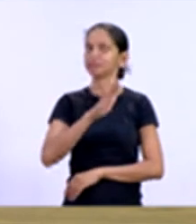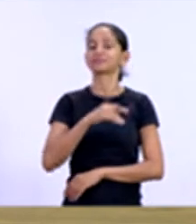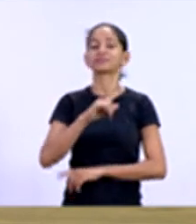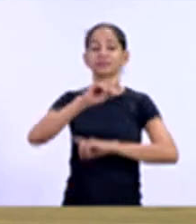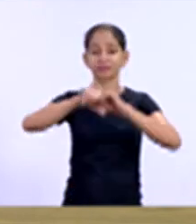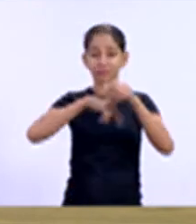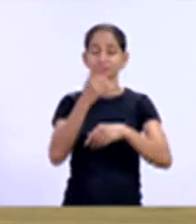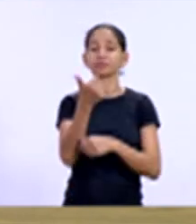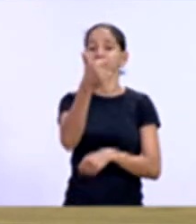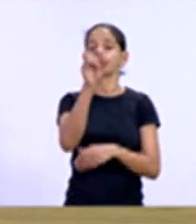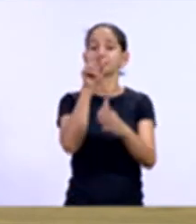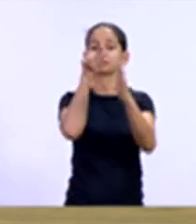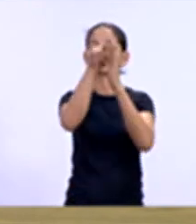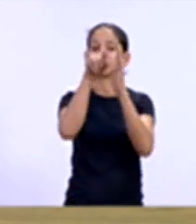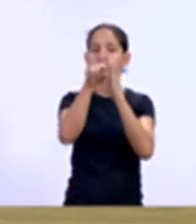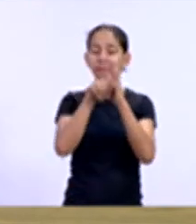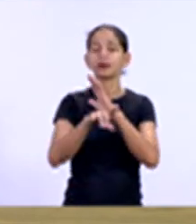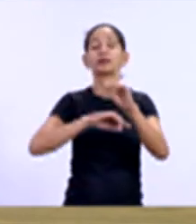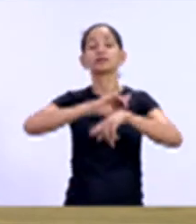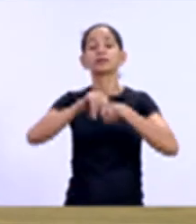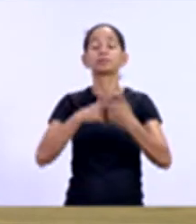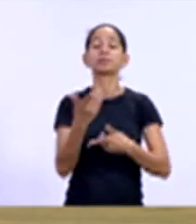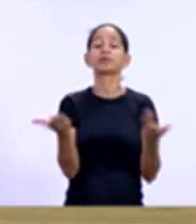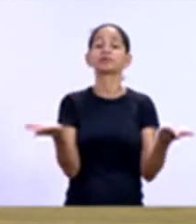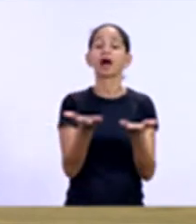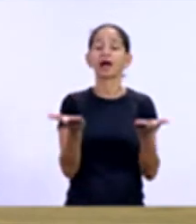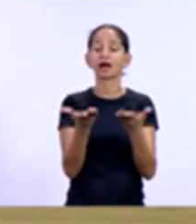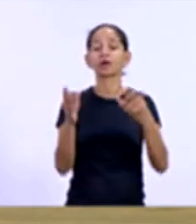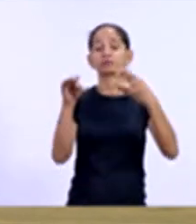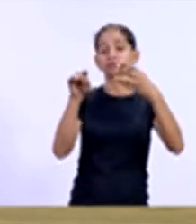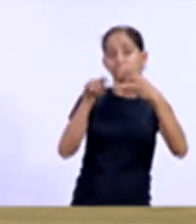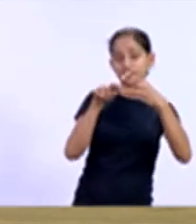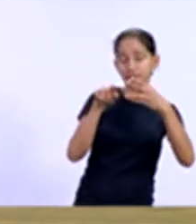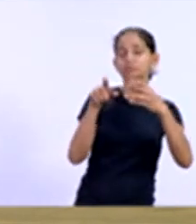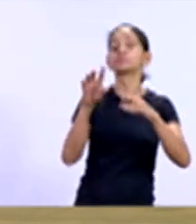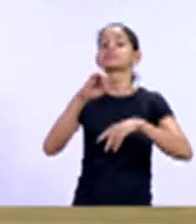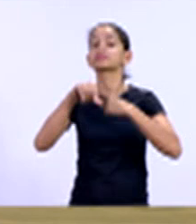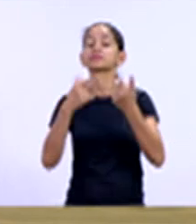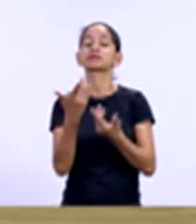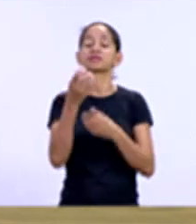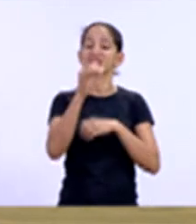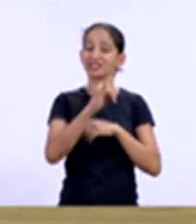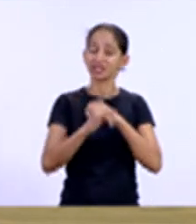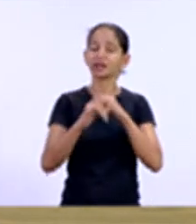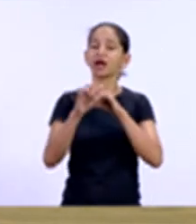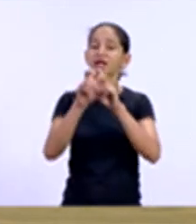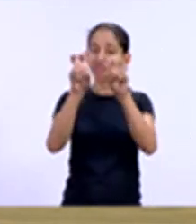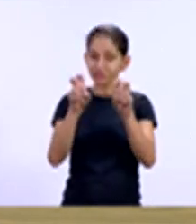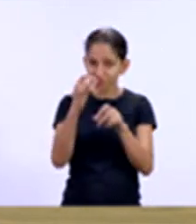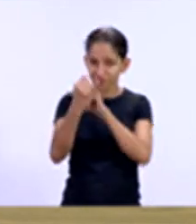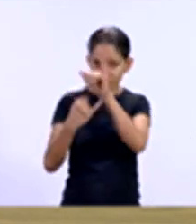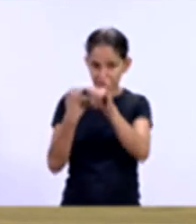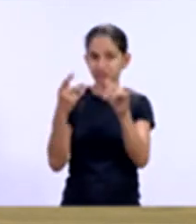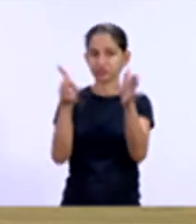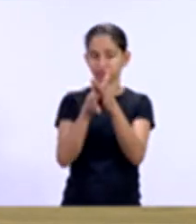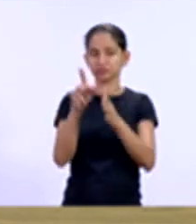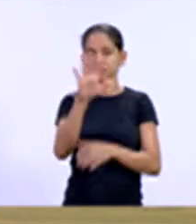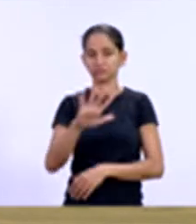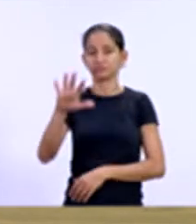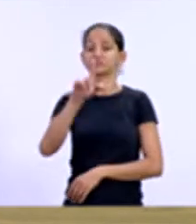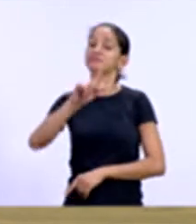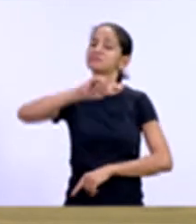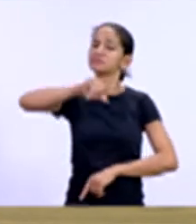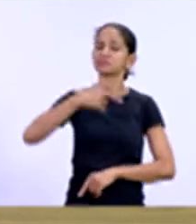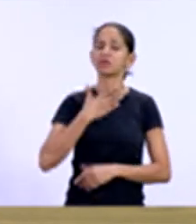10 questões da disciplina nossa, de ambientação, 10 questões da disciplina das meninas, de informática, né? E aí vocês vão poder resolver com tranquilidade.